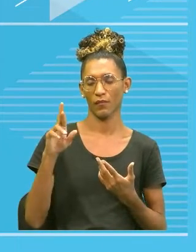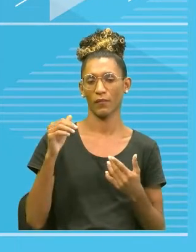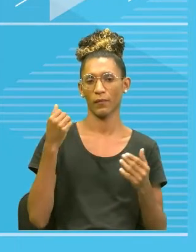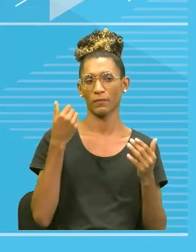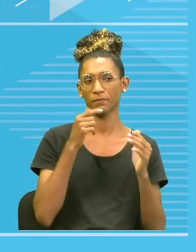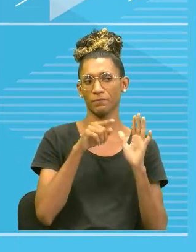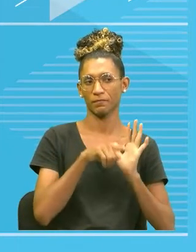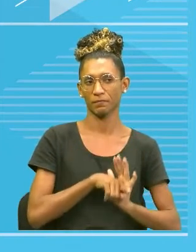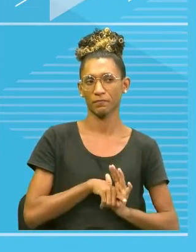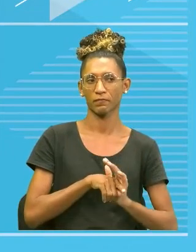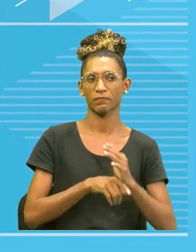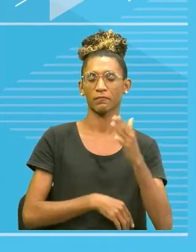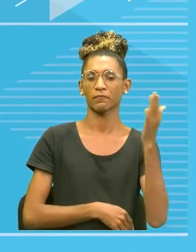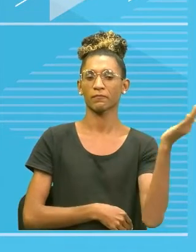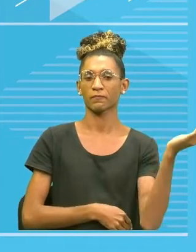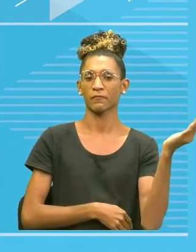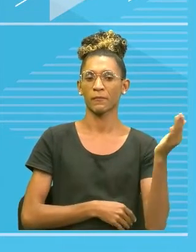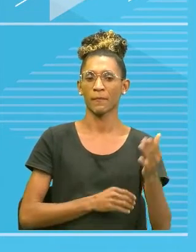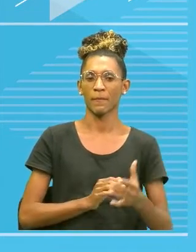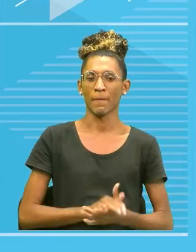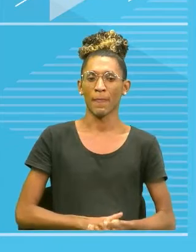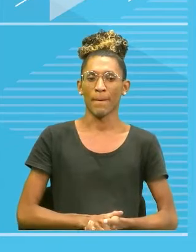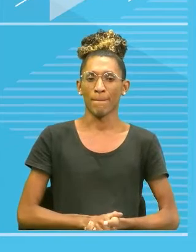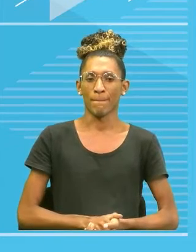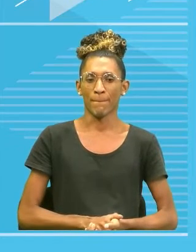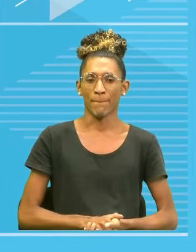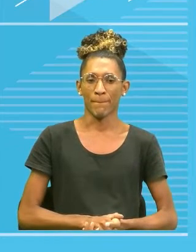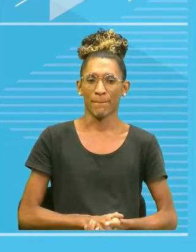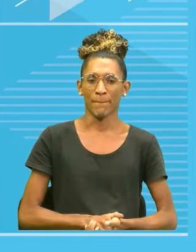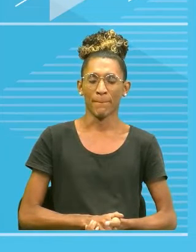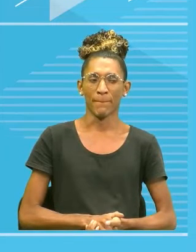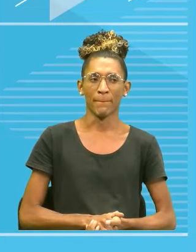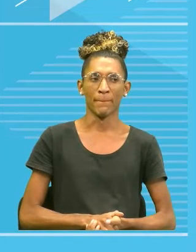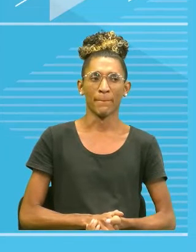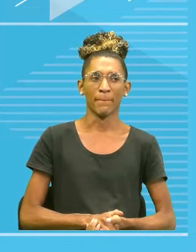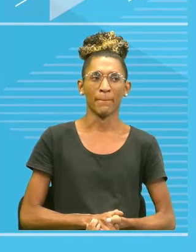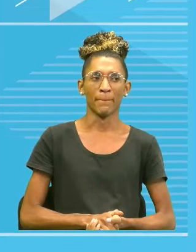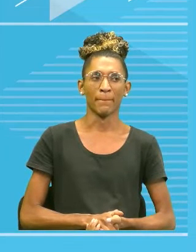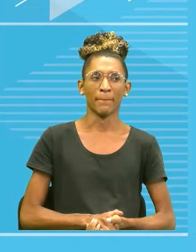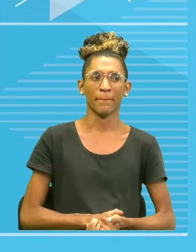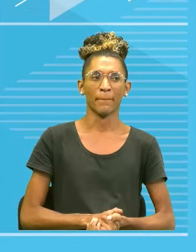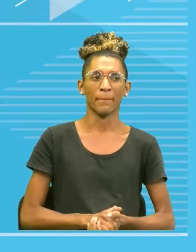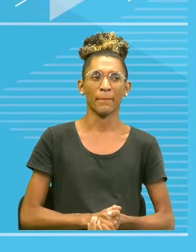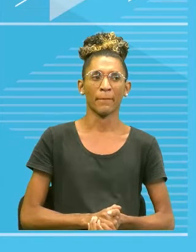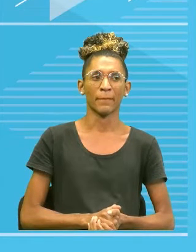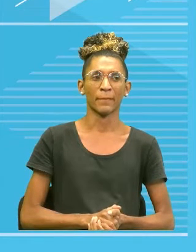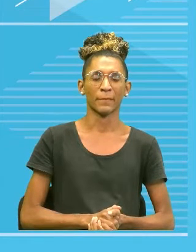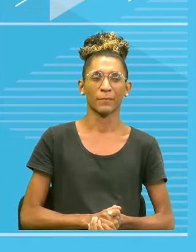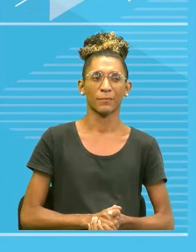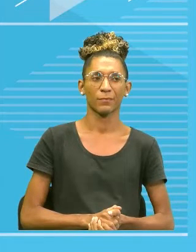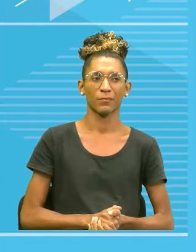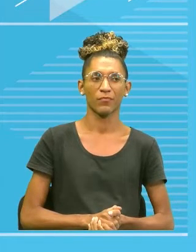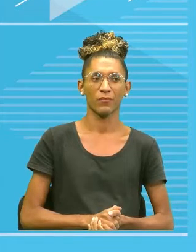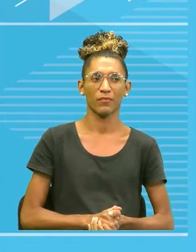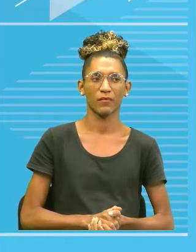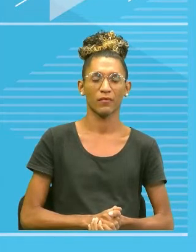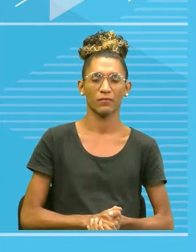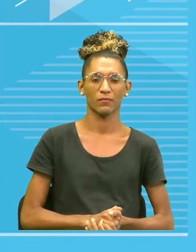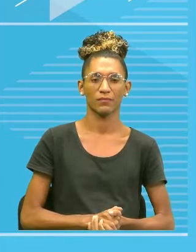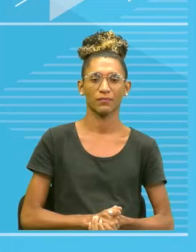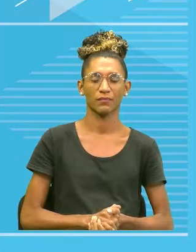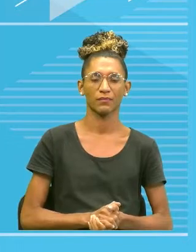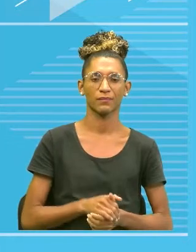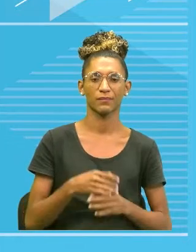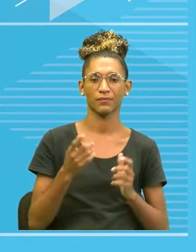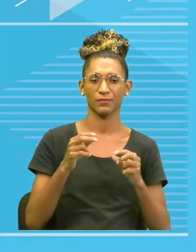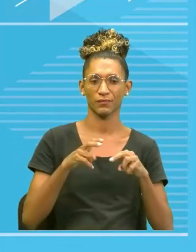realizado para que para que aquela energia seja gasta. Isso faz com que você ganhe ou